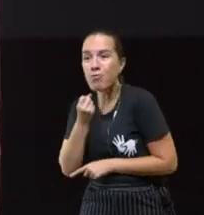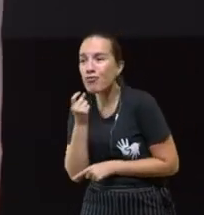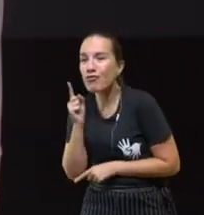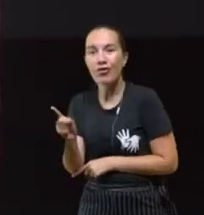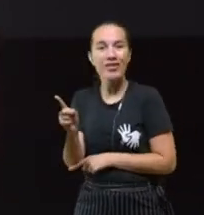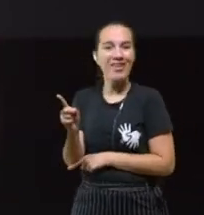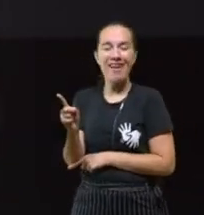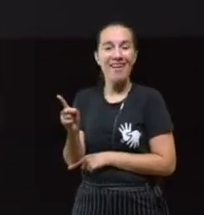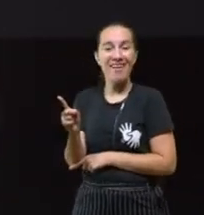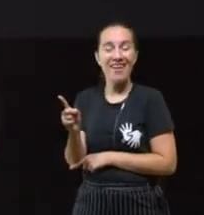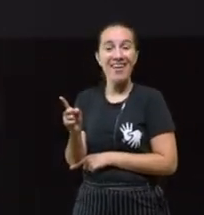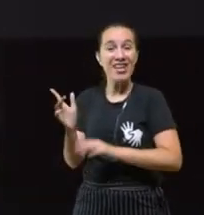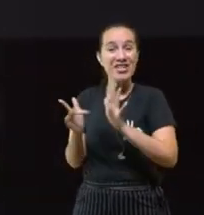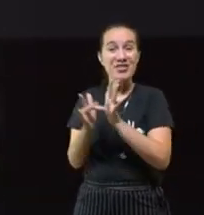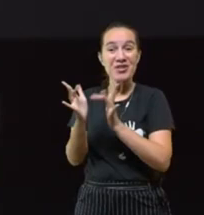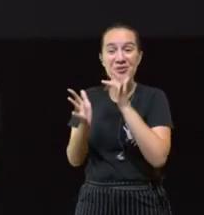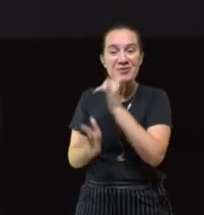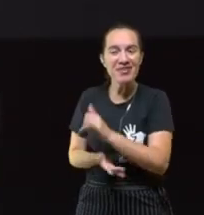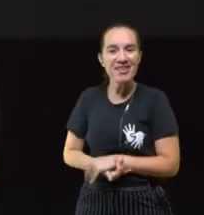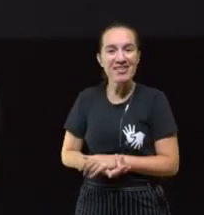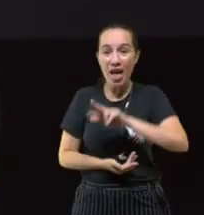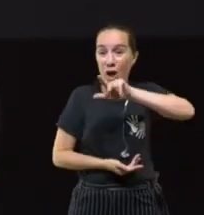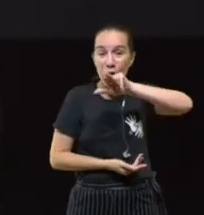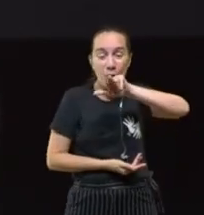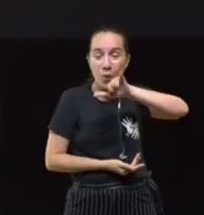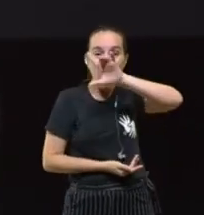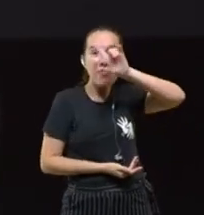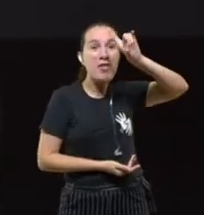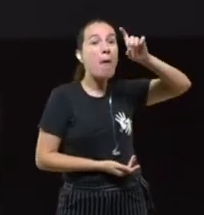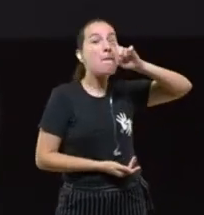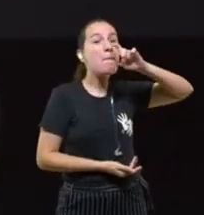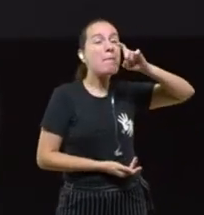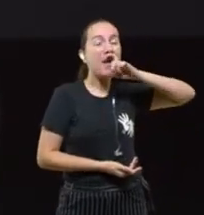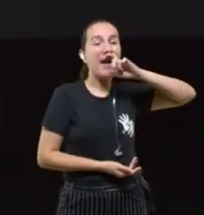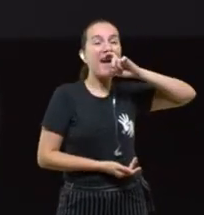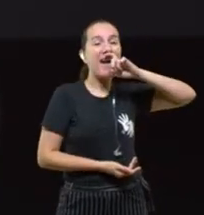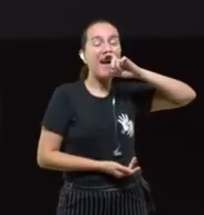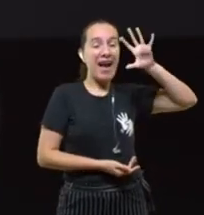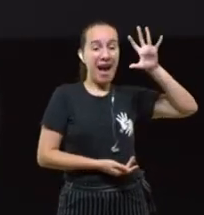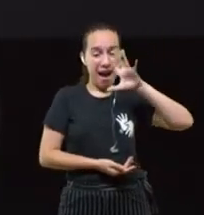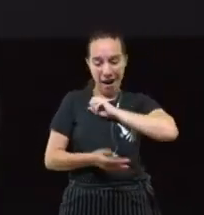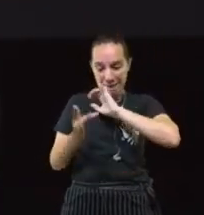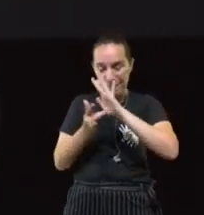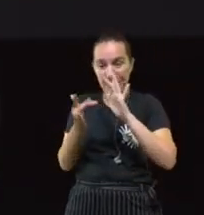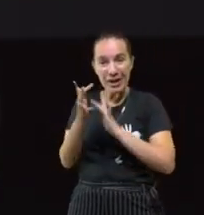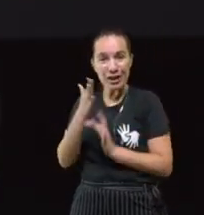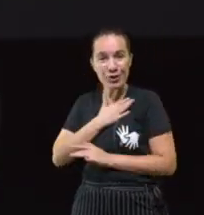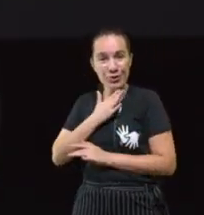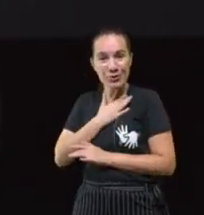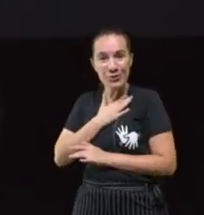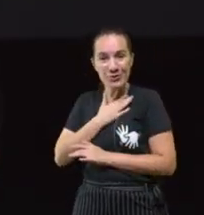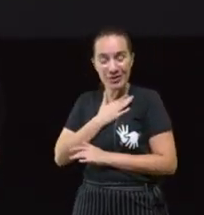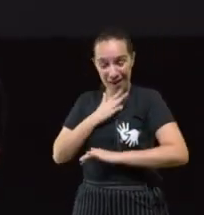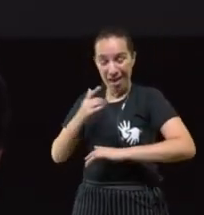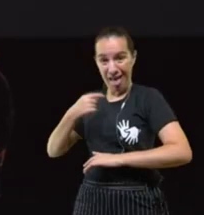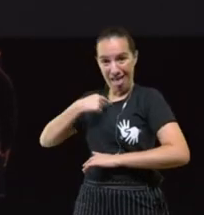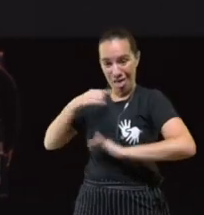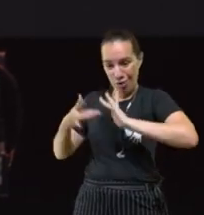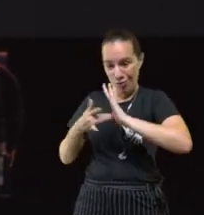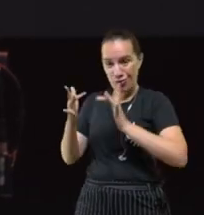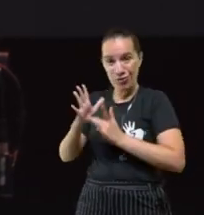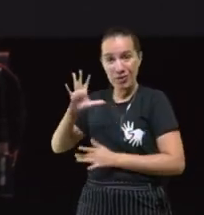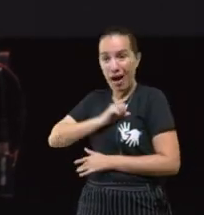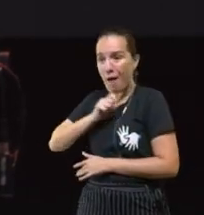Então, como o Pai ama Jesus, Jesus te ama. como